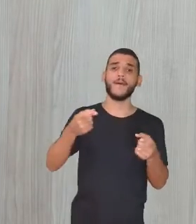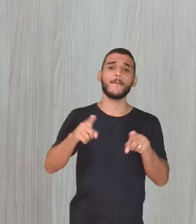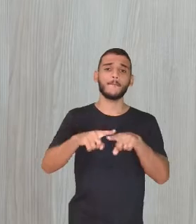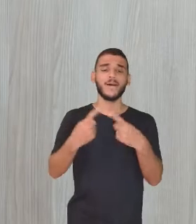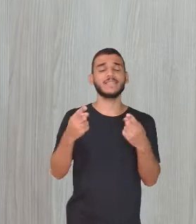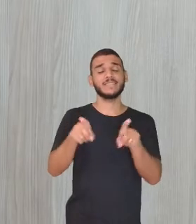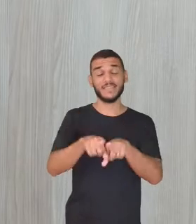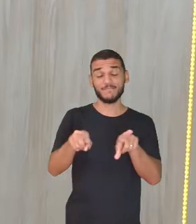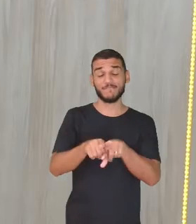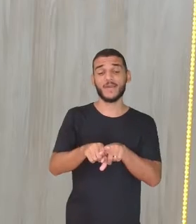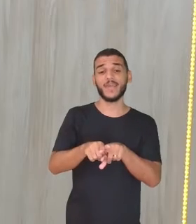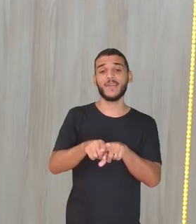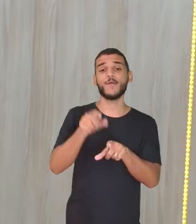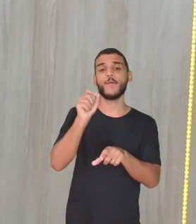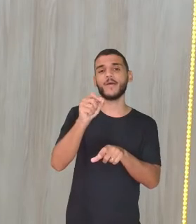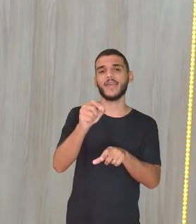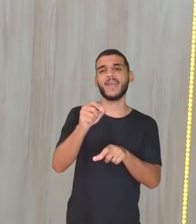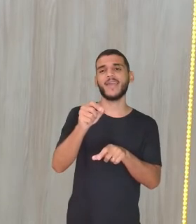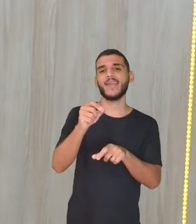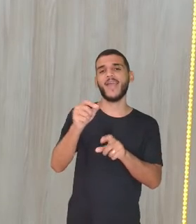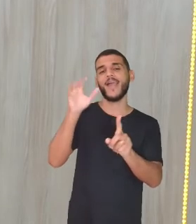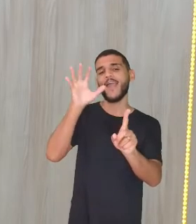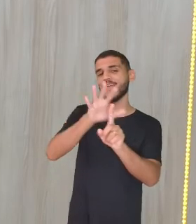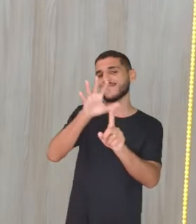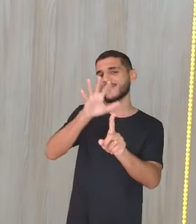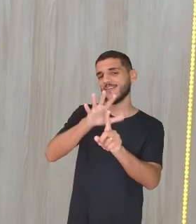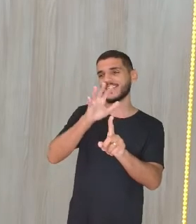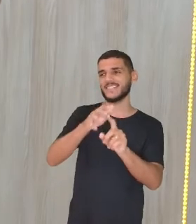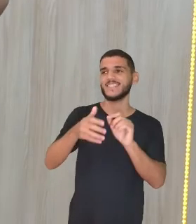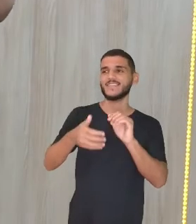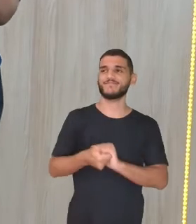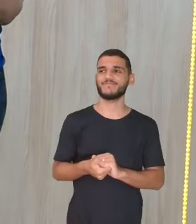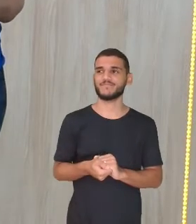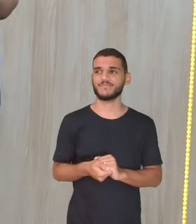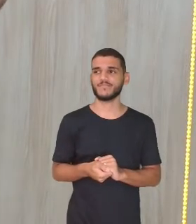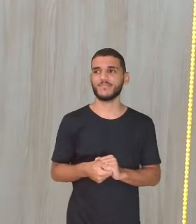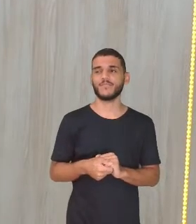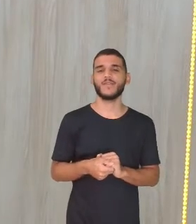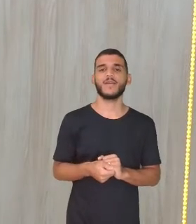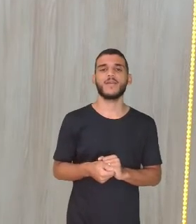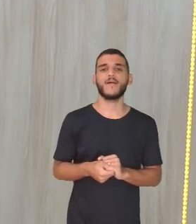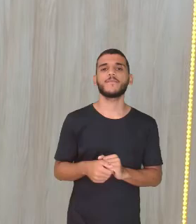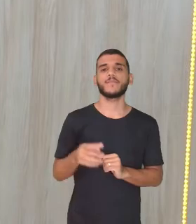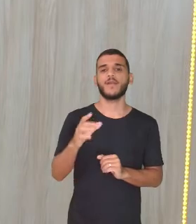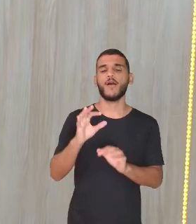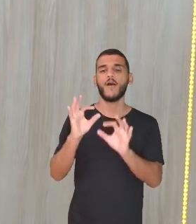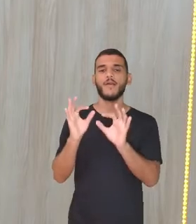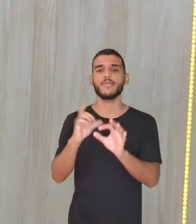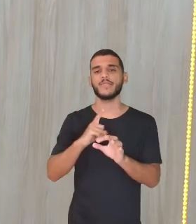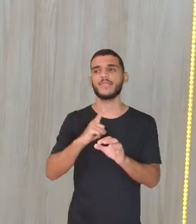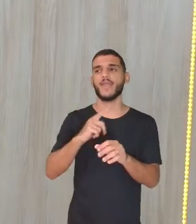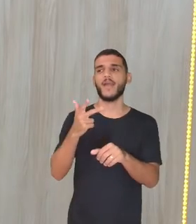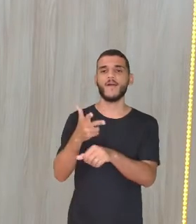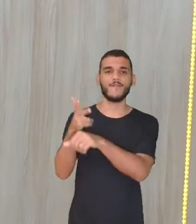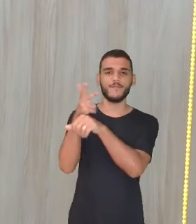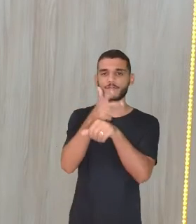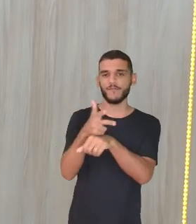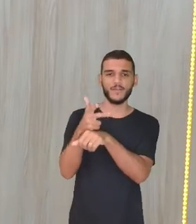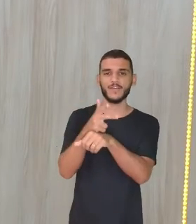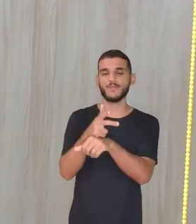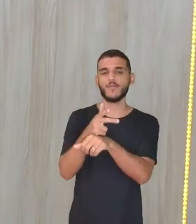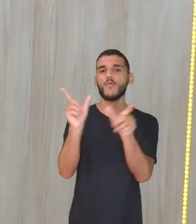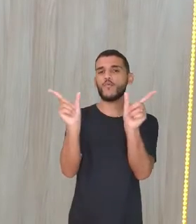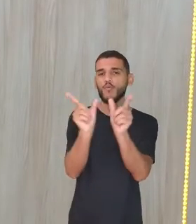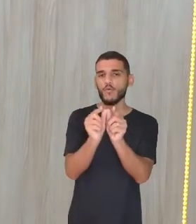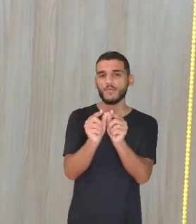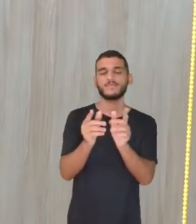convencimento. Exatamente. Uma ferramenta de convencimento. Assista um vídeo. É curtinho e já vai deixar um